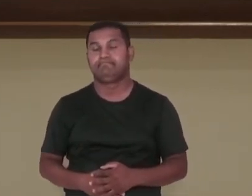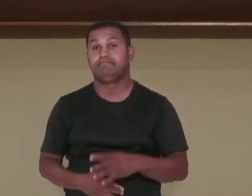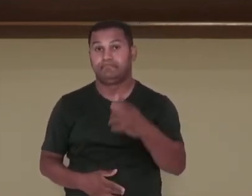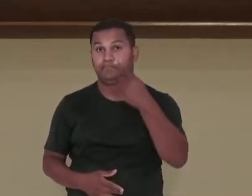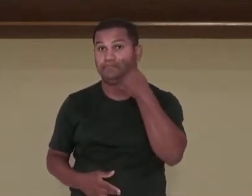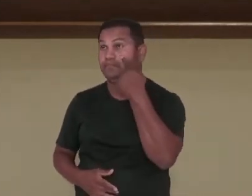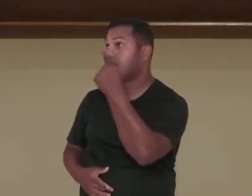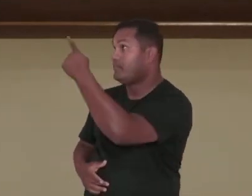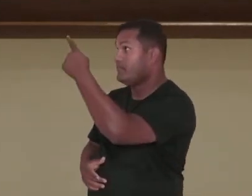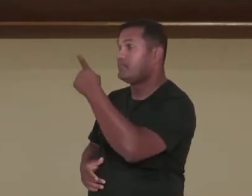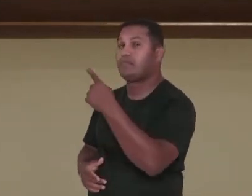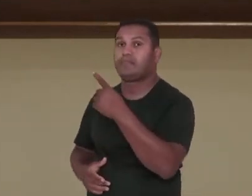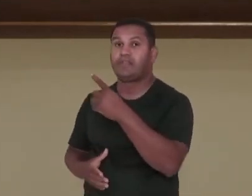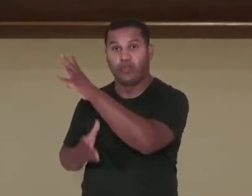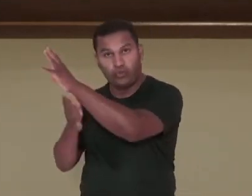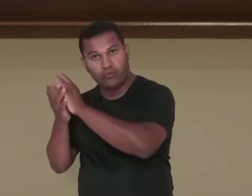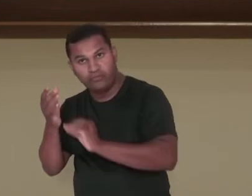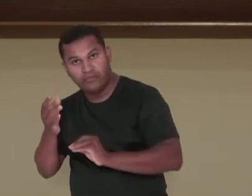fizeram tudo certo.